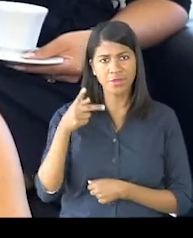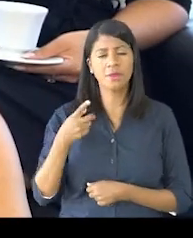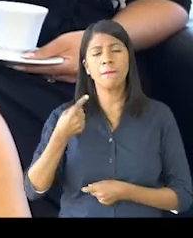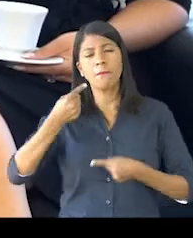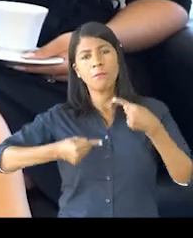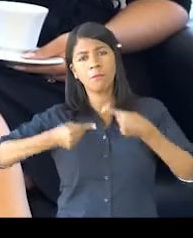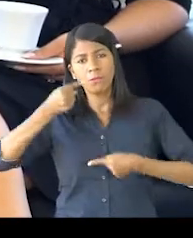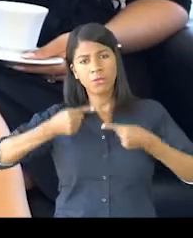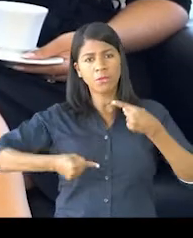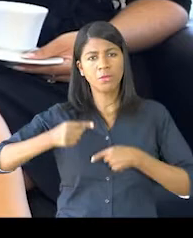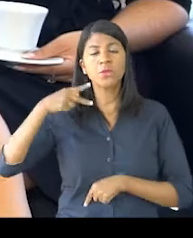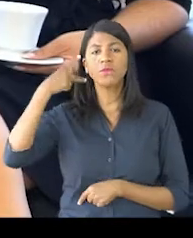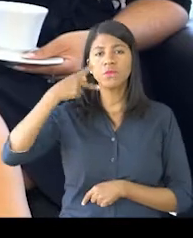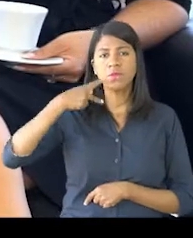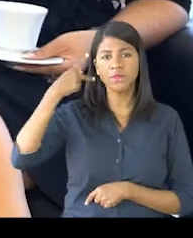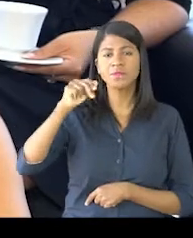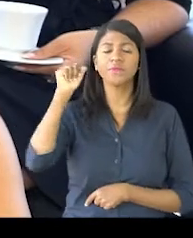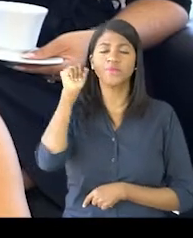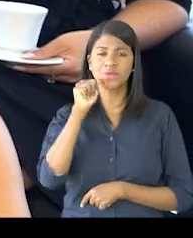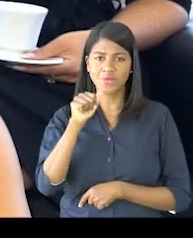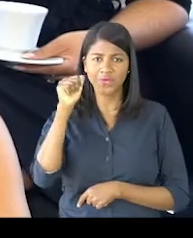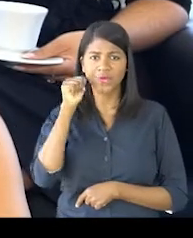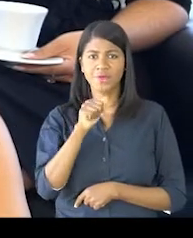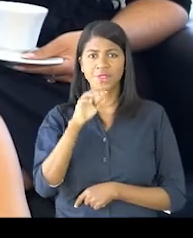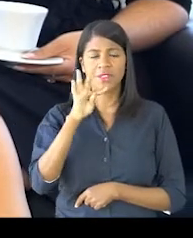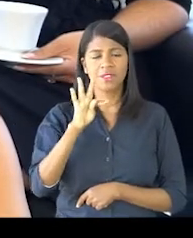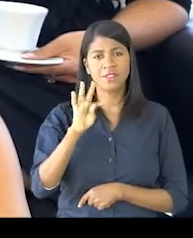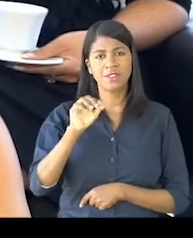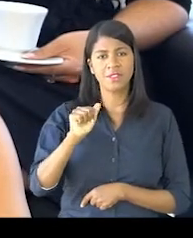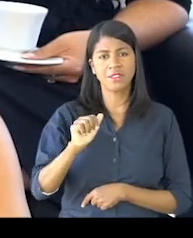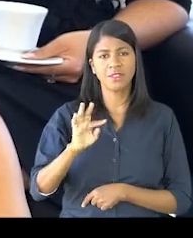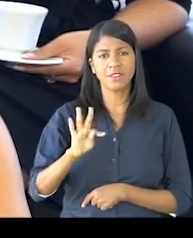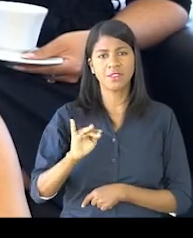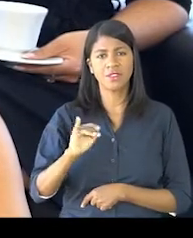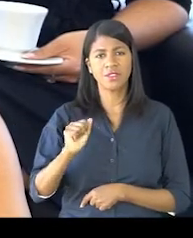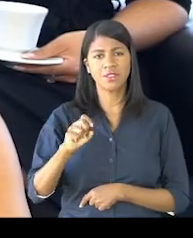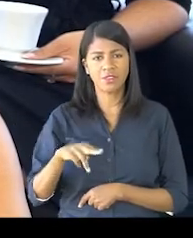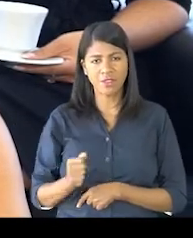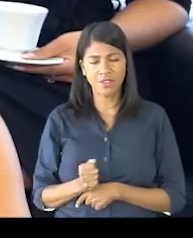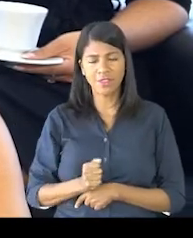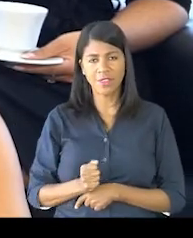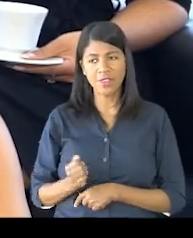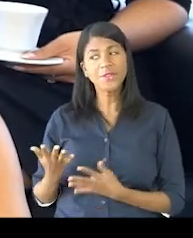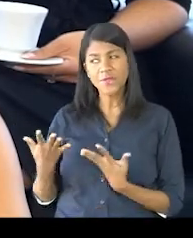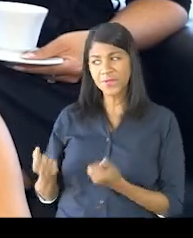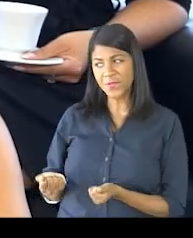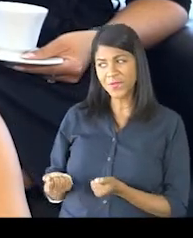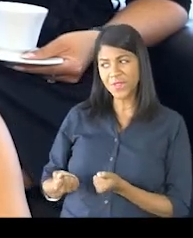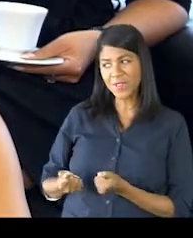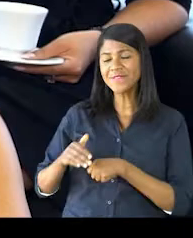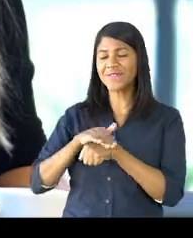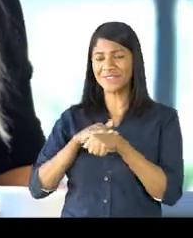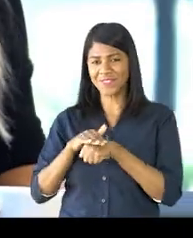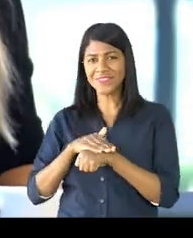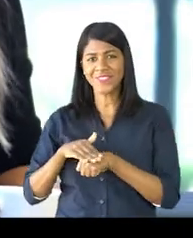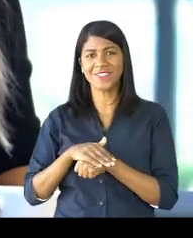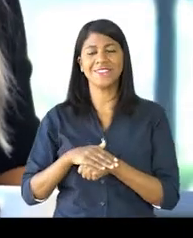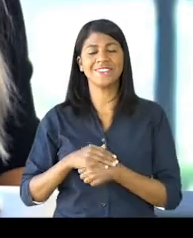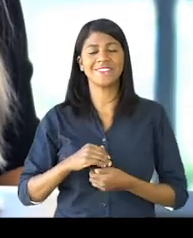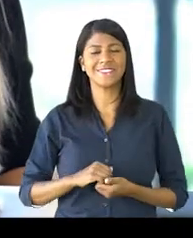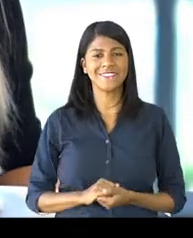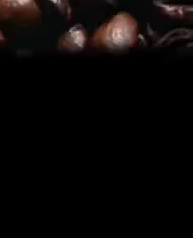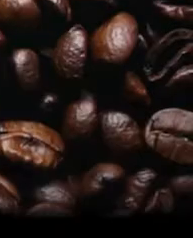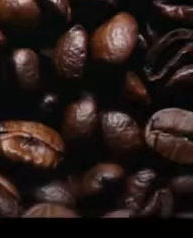de políticas para as mulheres, Tatiana Lemos. Tatiana, vamos tomar um café? Vamos sim,